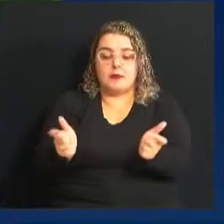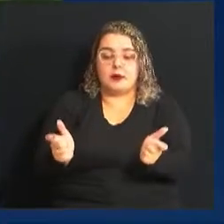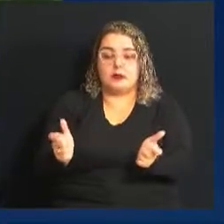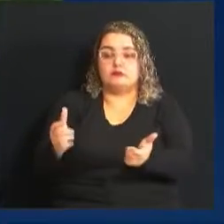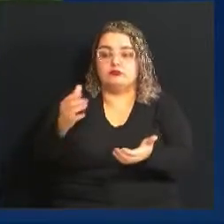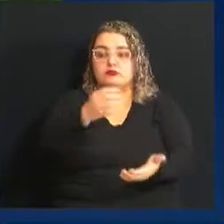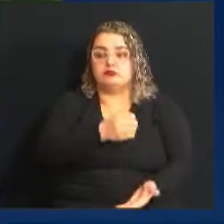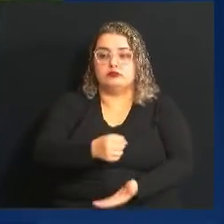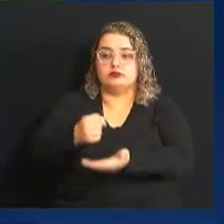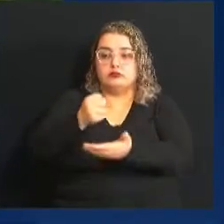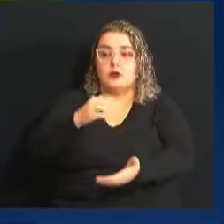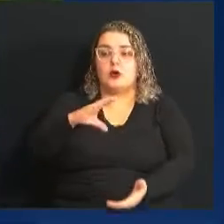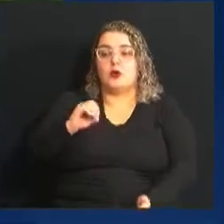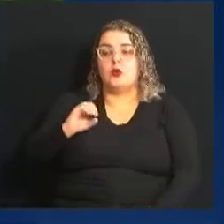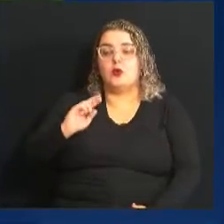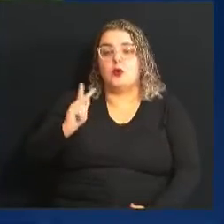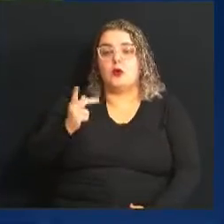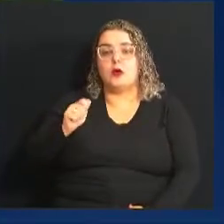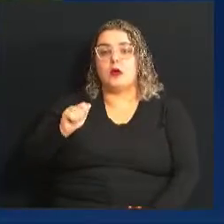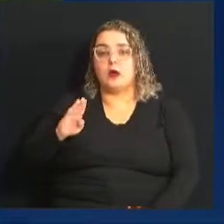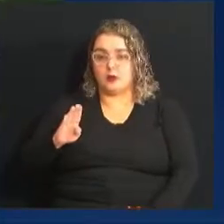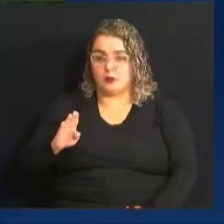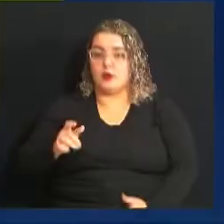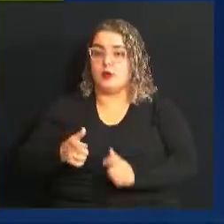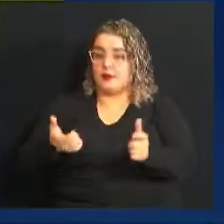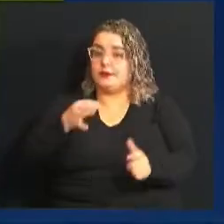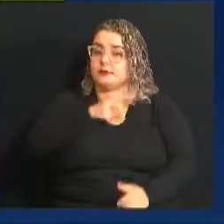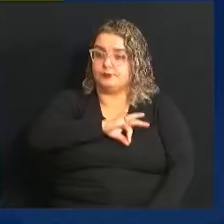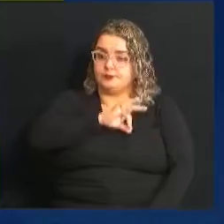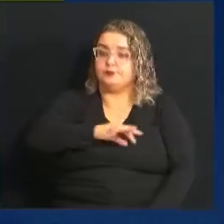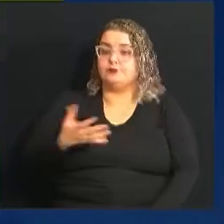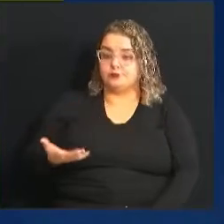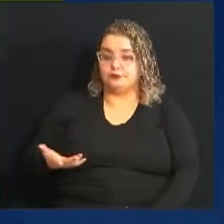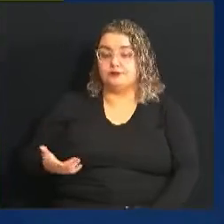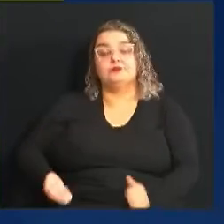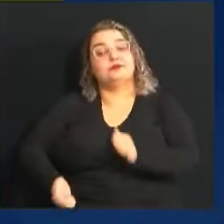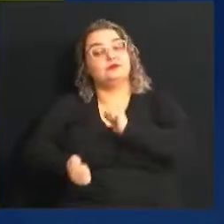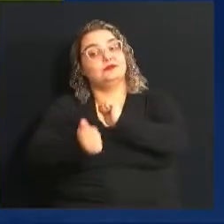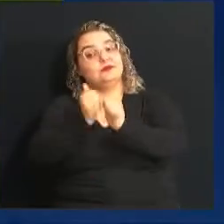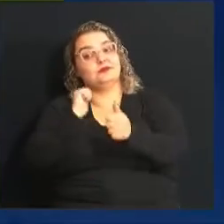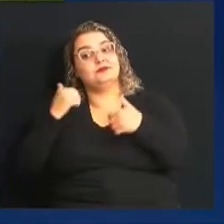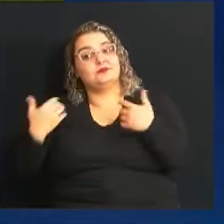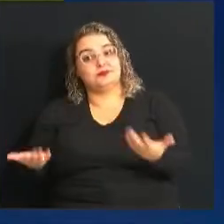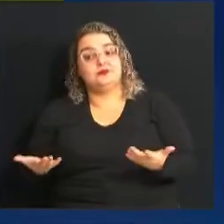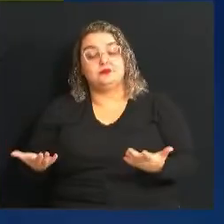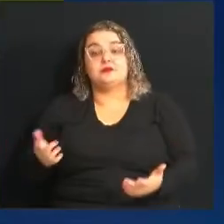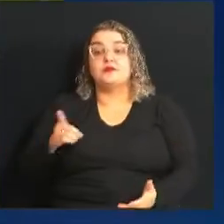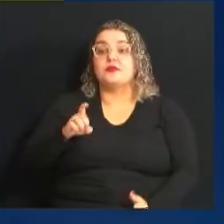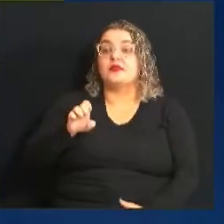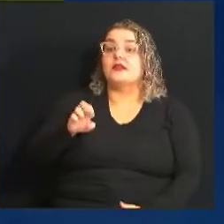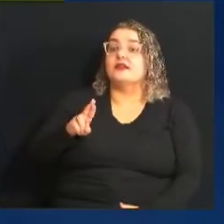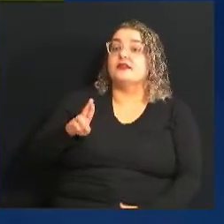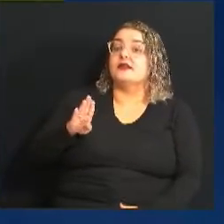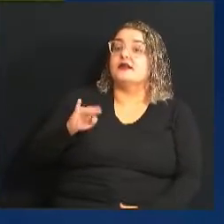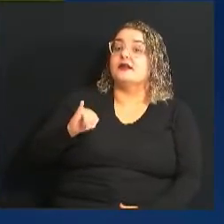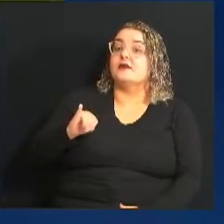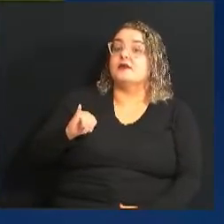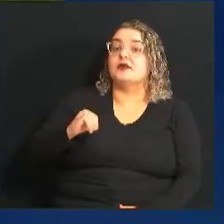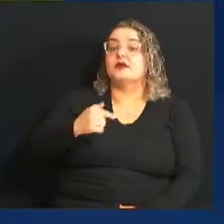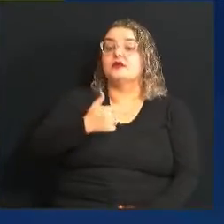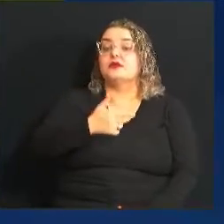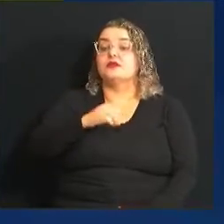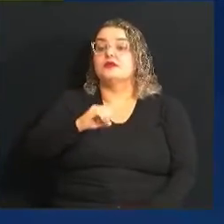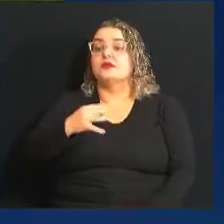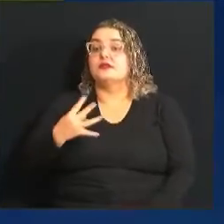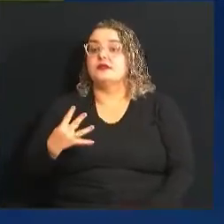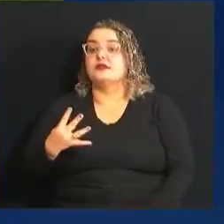Companhia de Habitação Popular Coab Campinas. E no esporte, no derby de número 204,